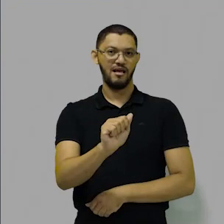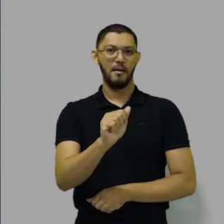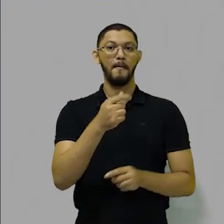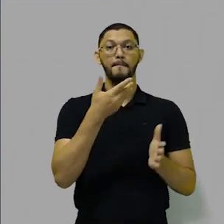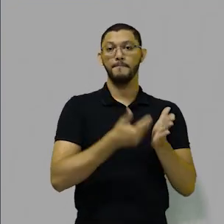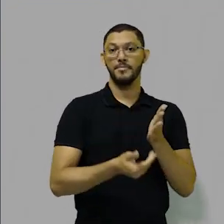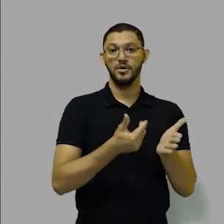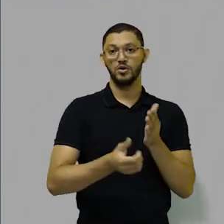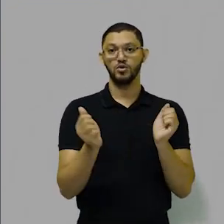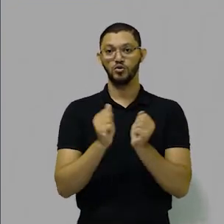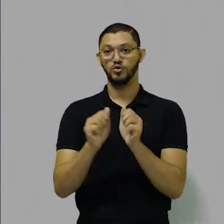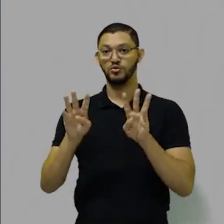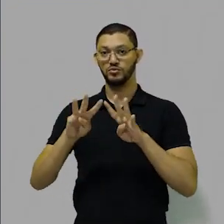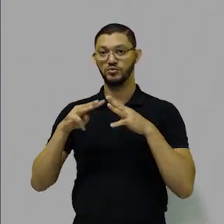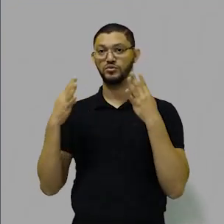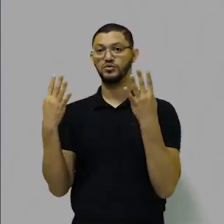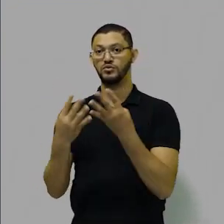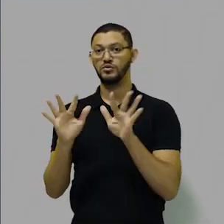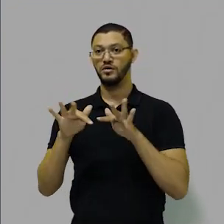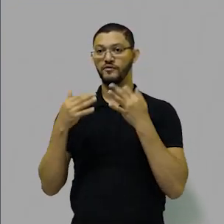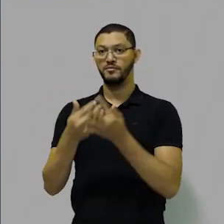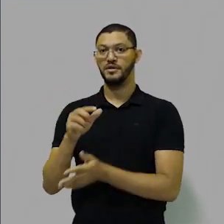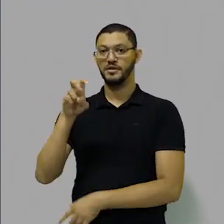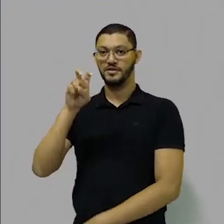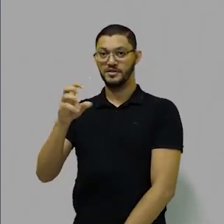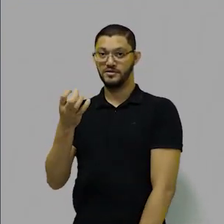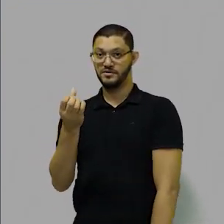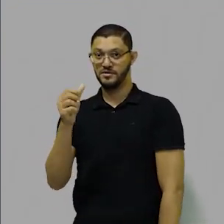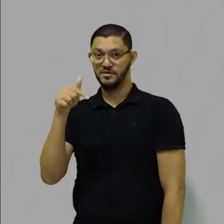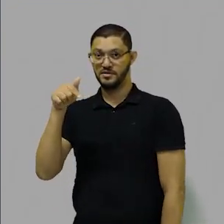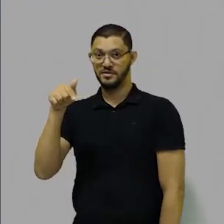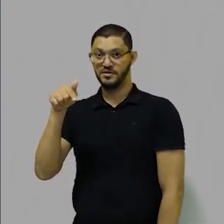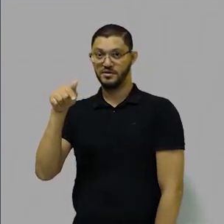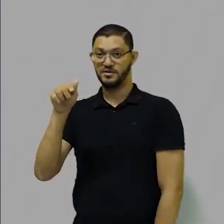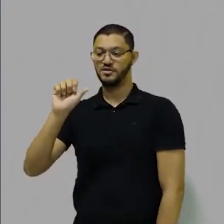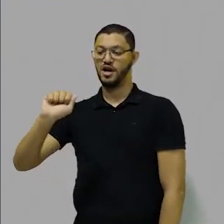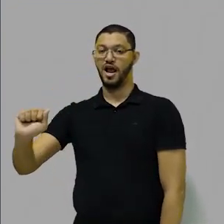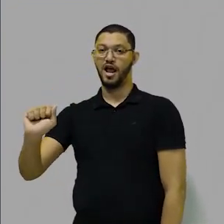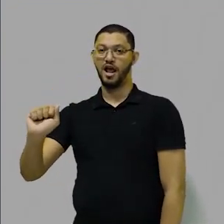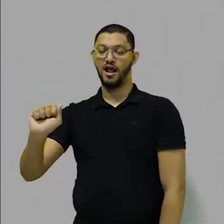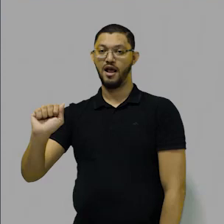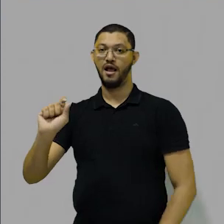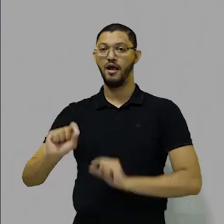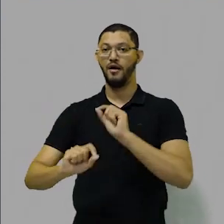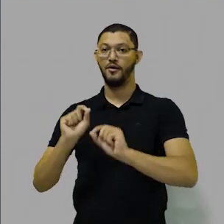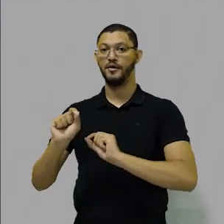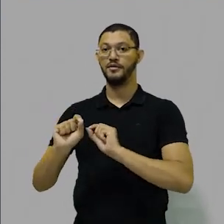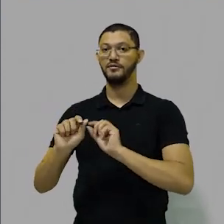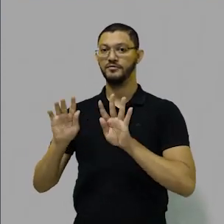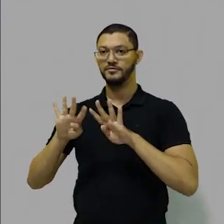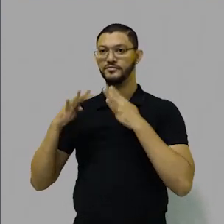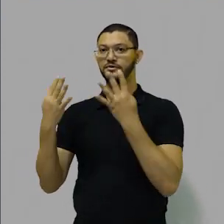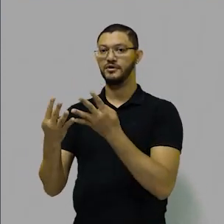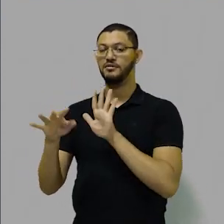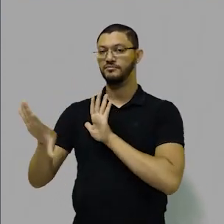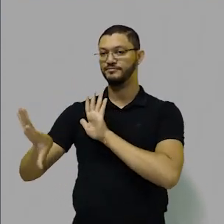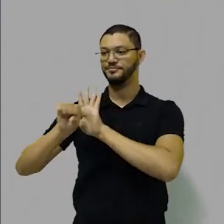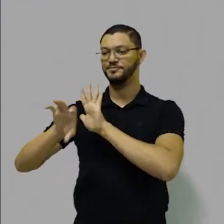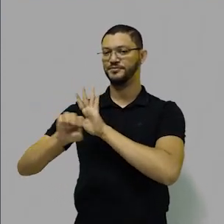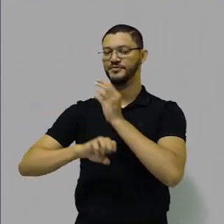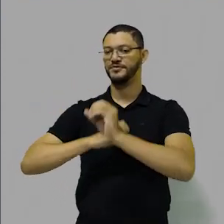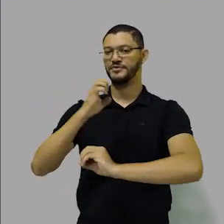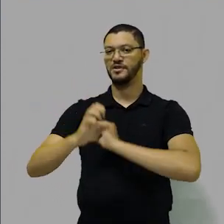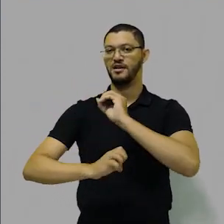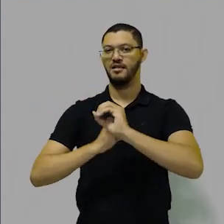junto com os elementos da família 5A, 6A e 7A, que são os elementos que querem